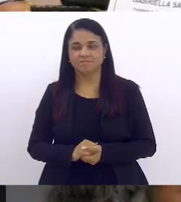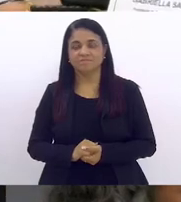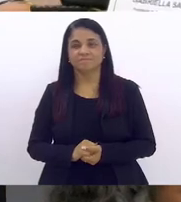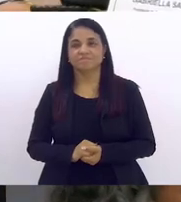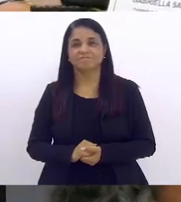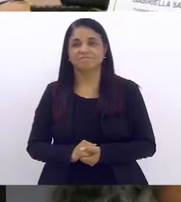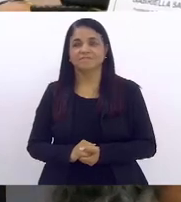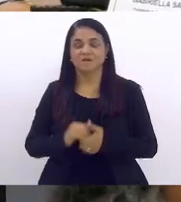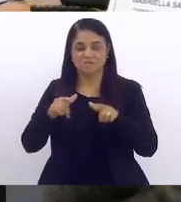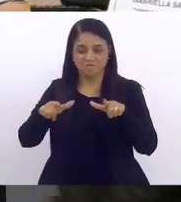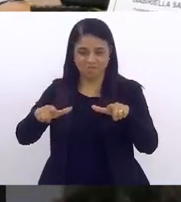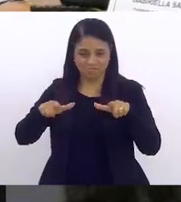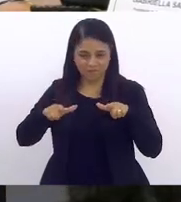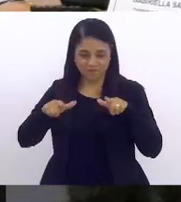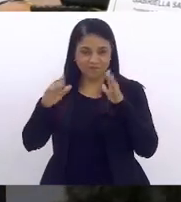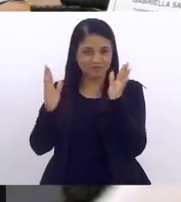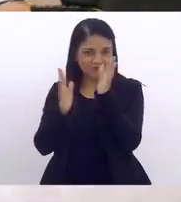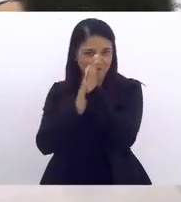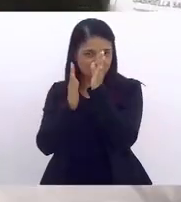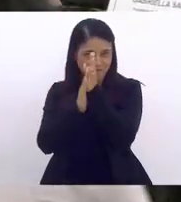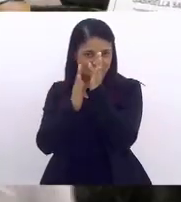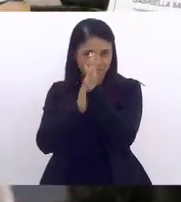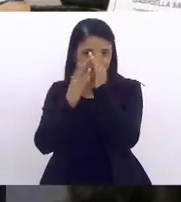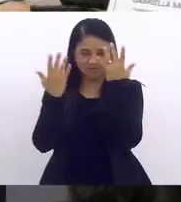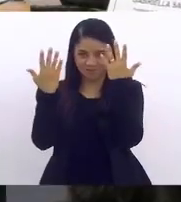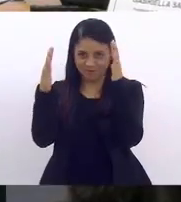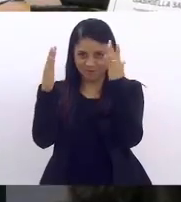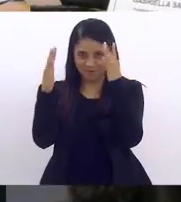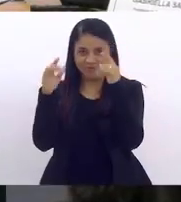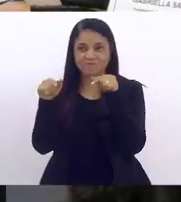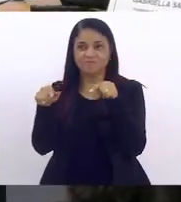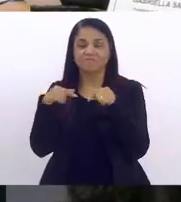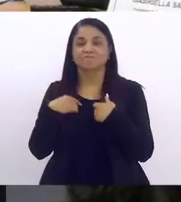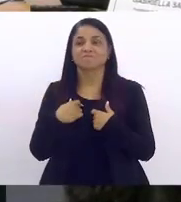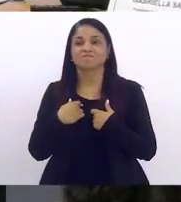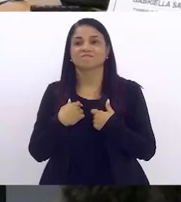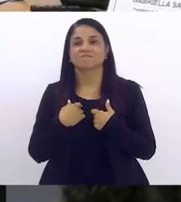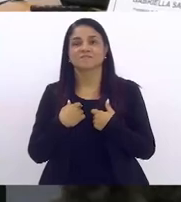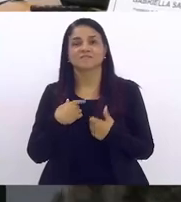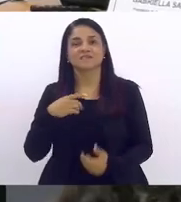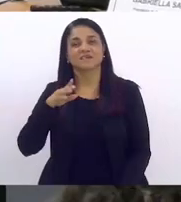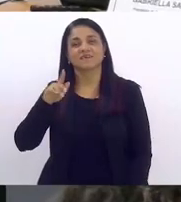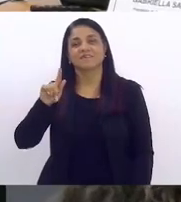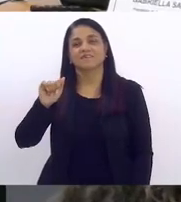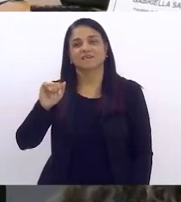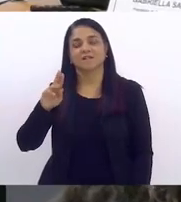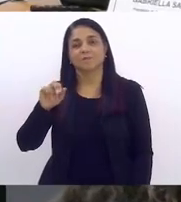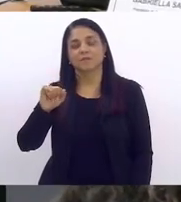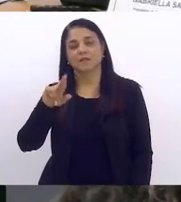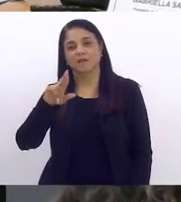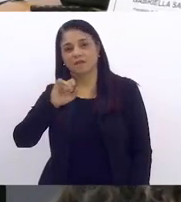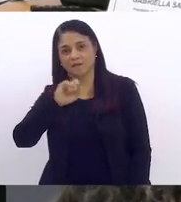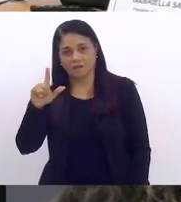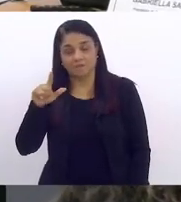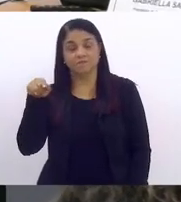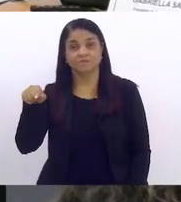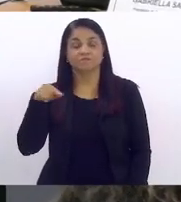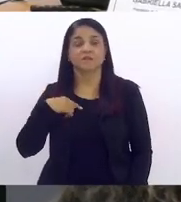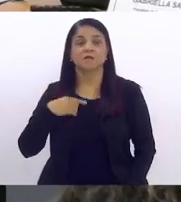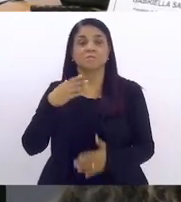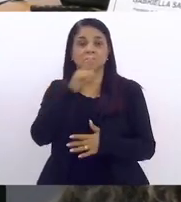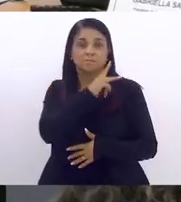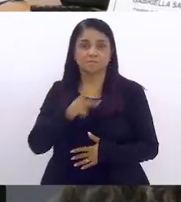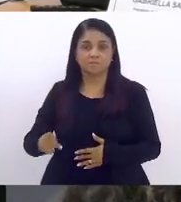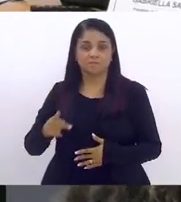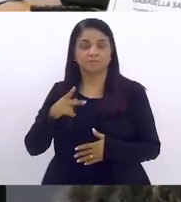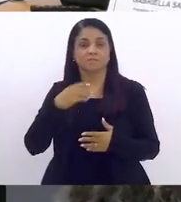Então, a moção de aplauso e louvor à senhora Gabriela Santoro, presidenta da Associação de Doulas do Estado do Rio de